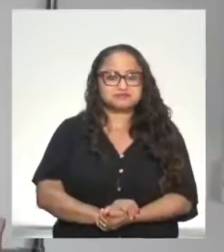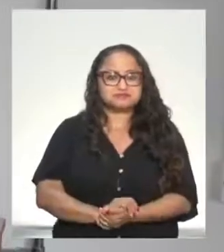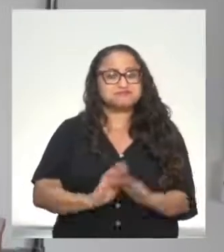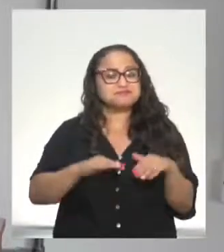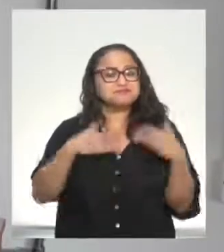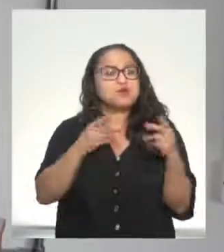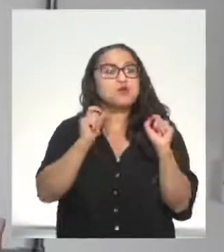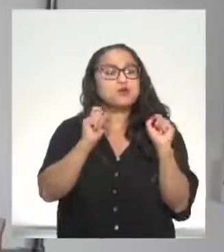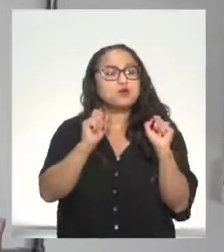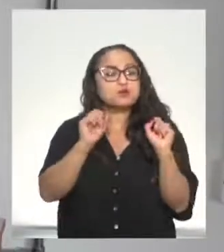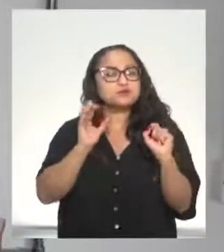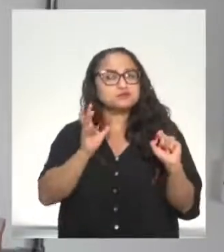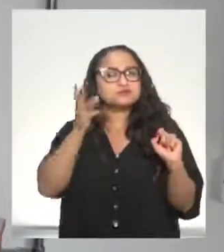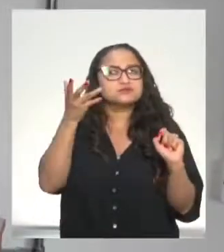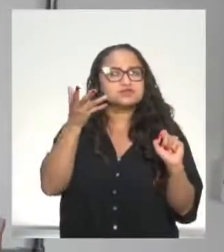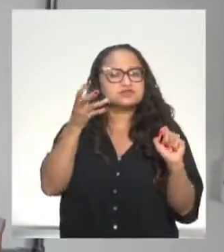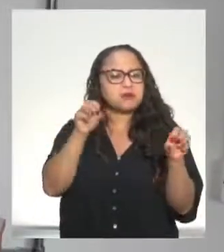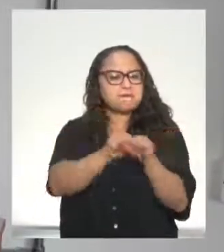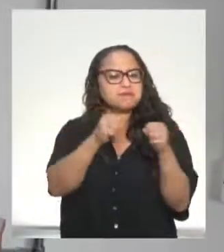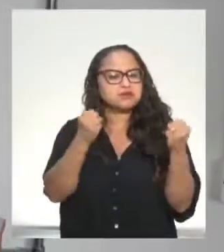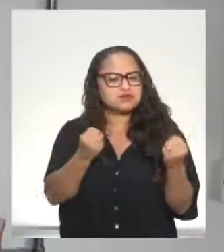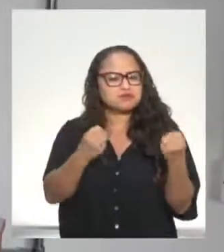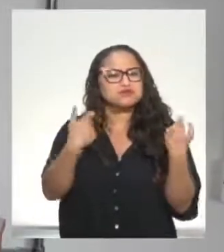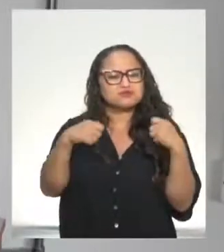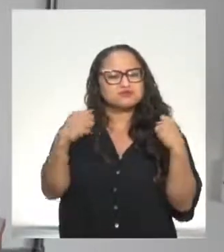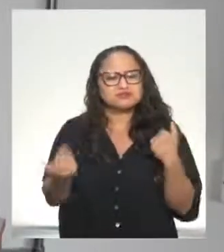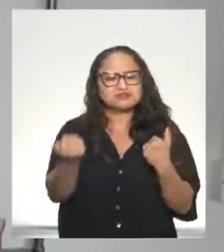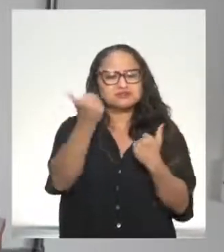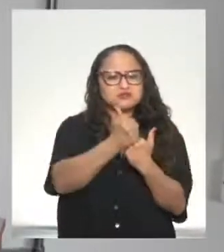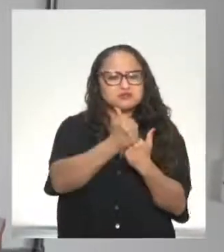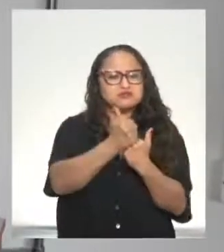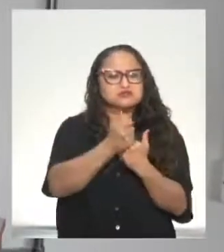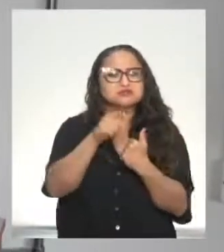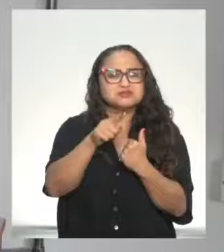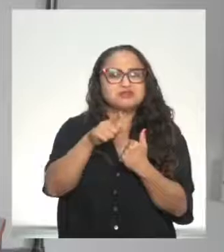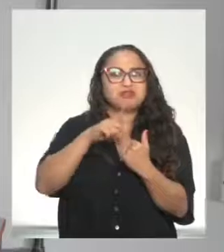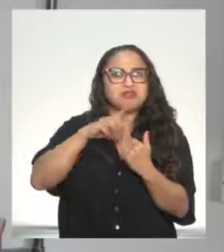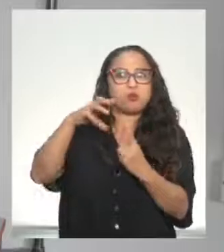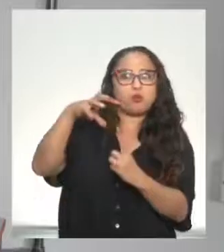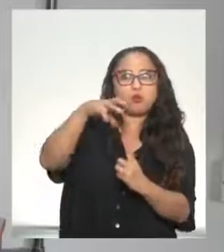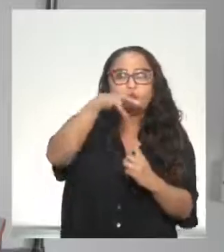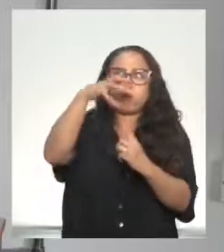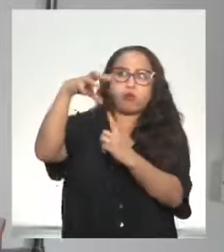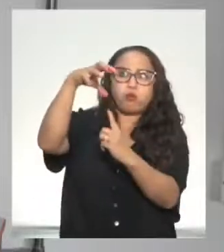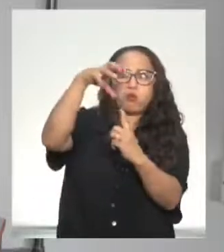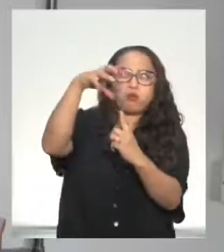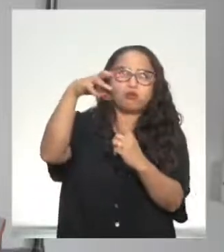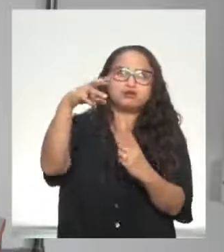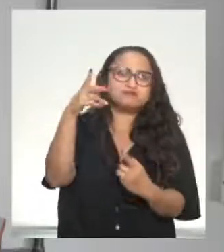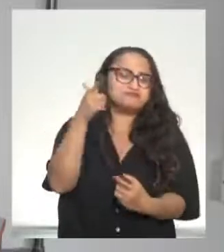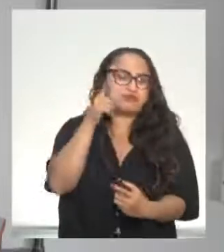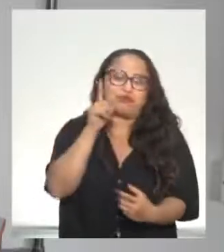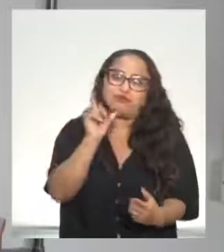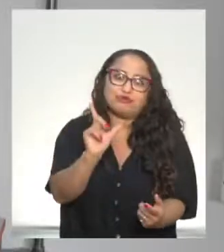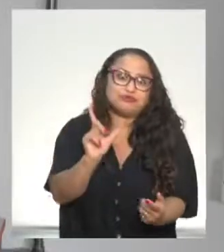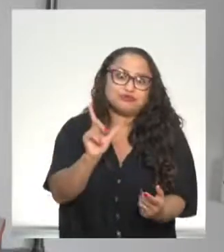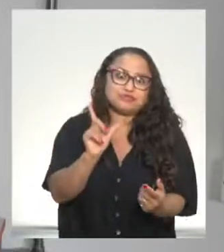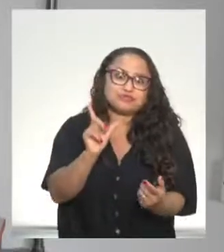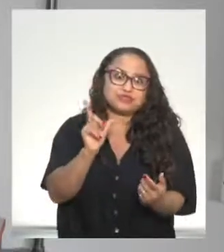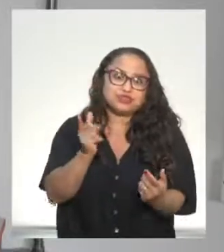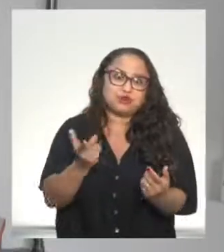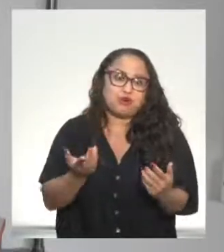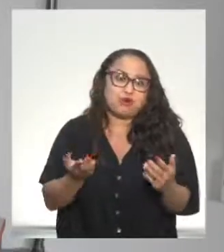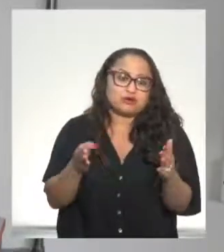Então o que acontece? Quebrou uma peça, precisa repor? Você está lá no espaço? Não dá para, como eu disse, ir na oficina do seu Zé, ou